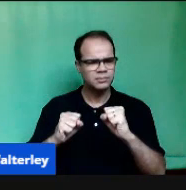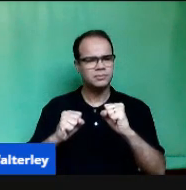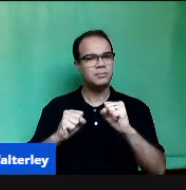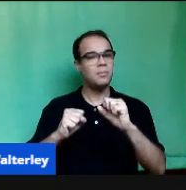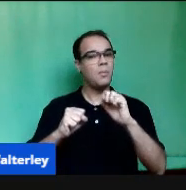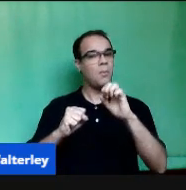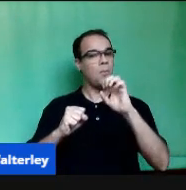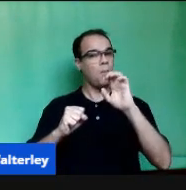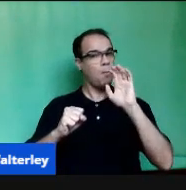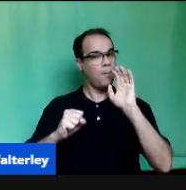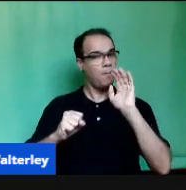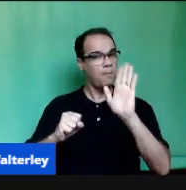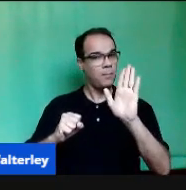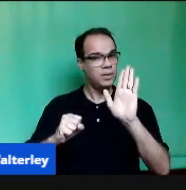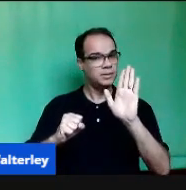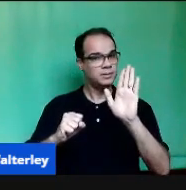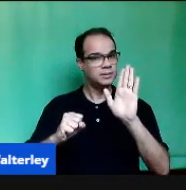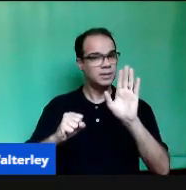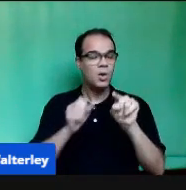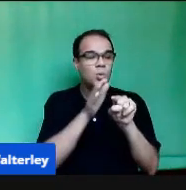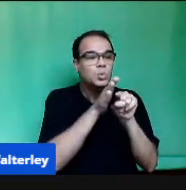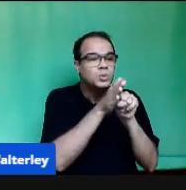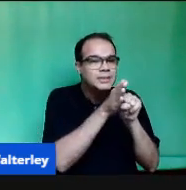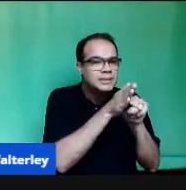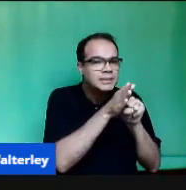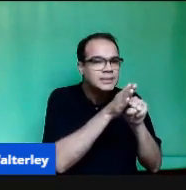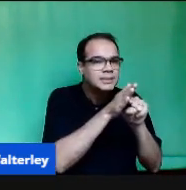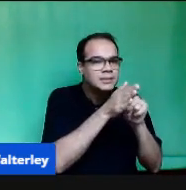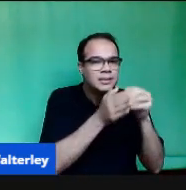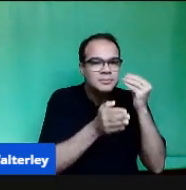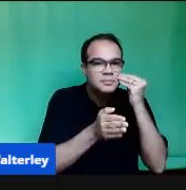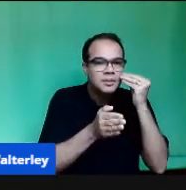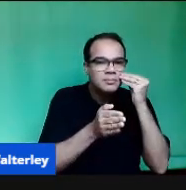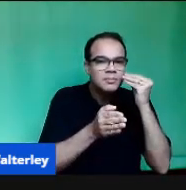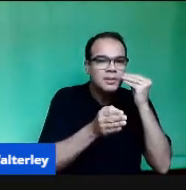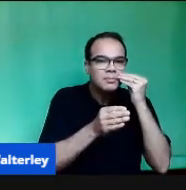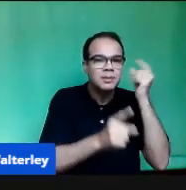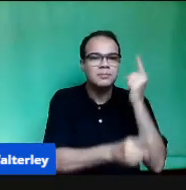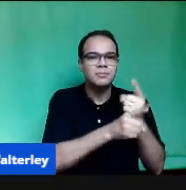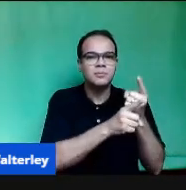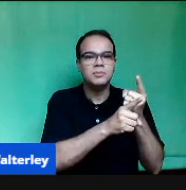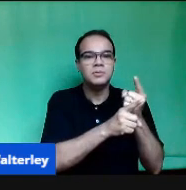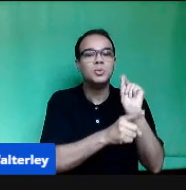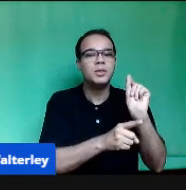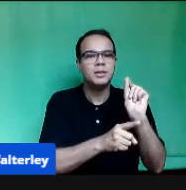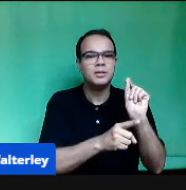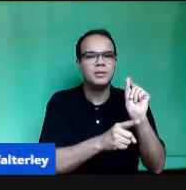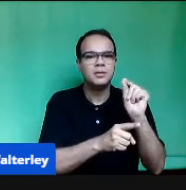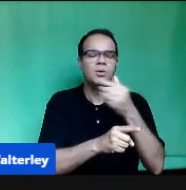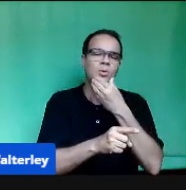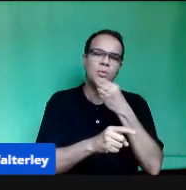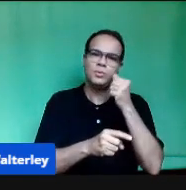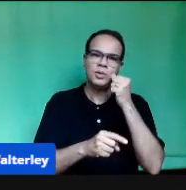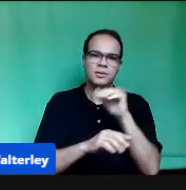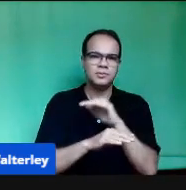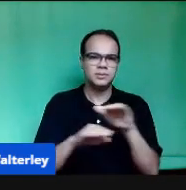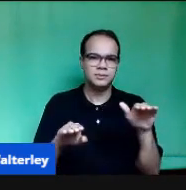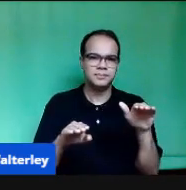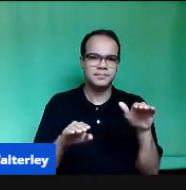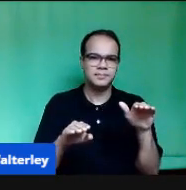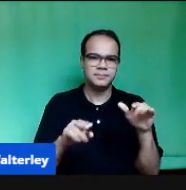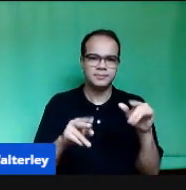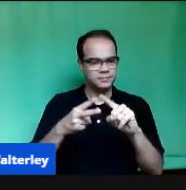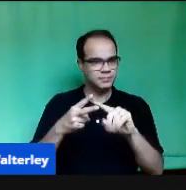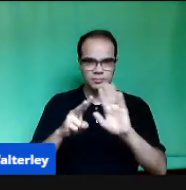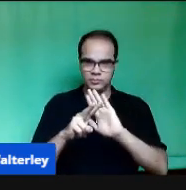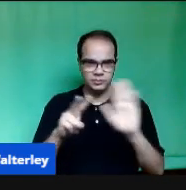o exame detecta o quê? O sexo biológico daquela criança, daquele bebê. E nós, desde a sua... Mesmo